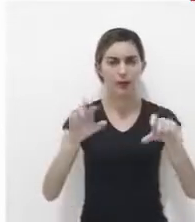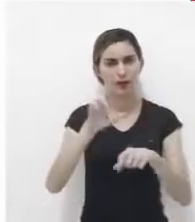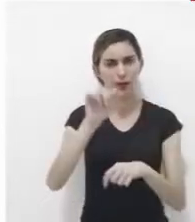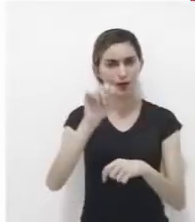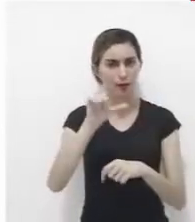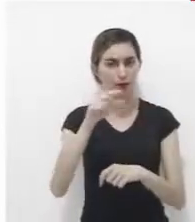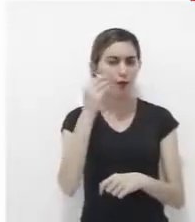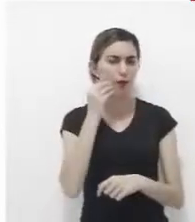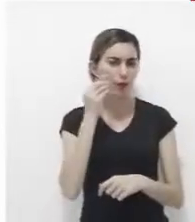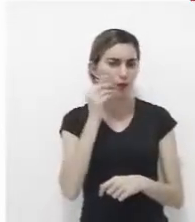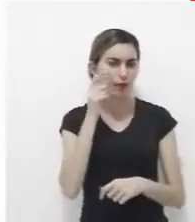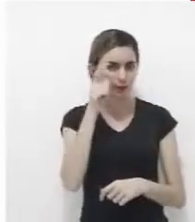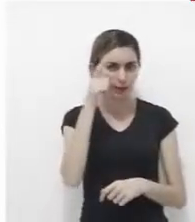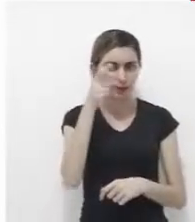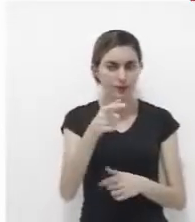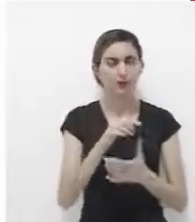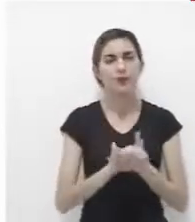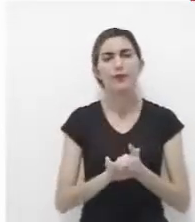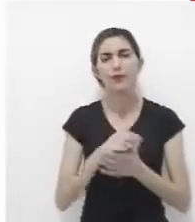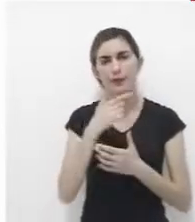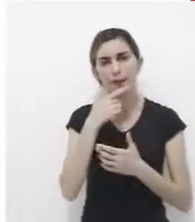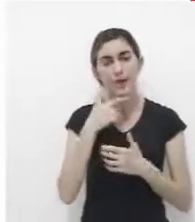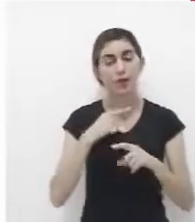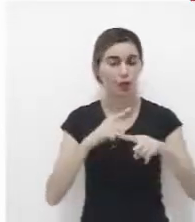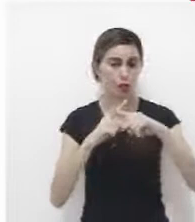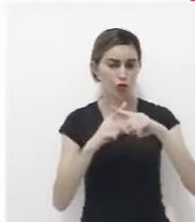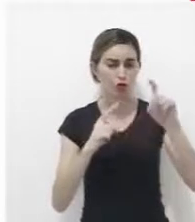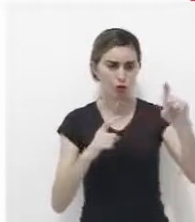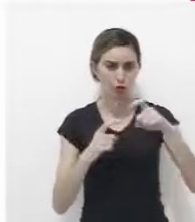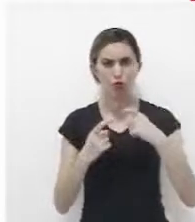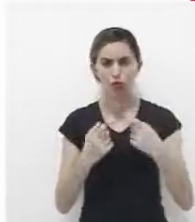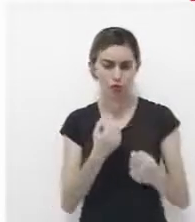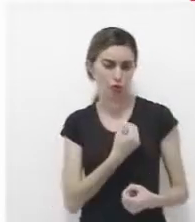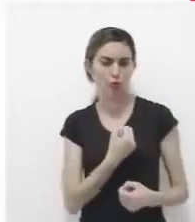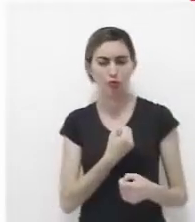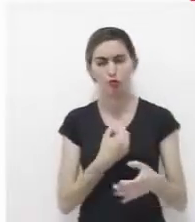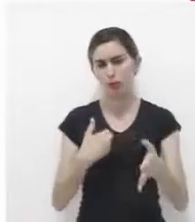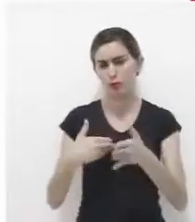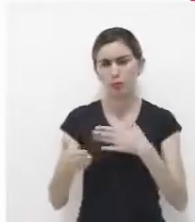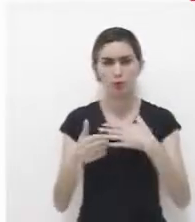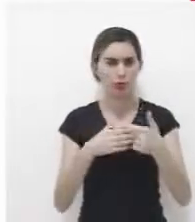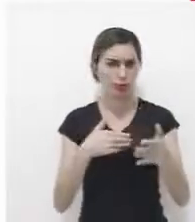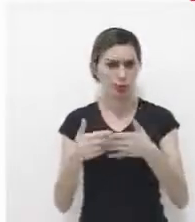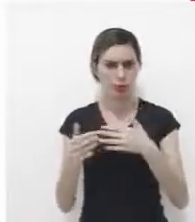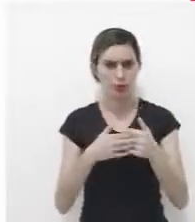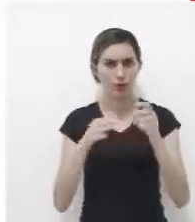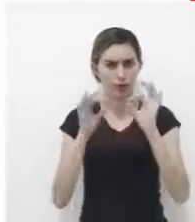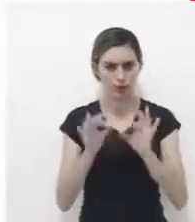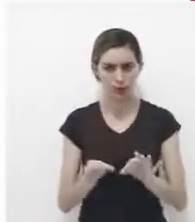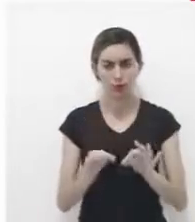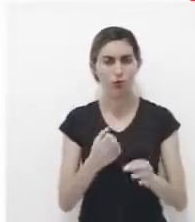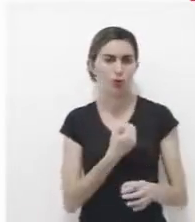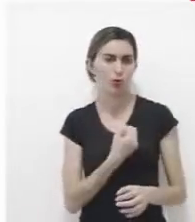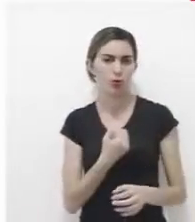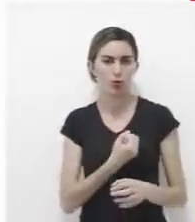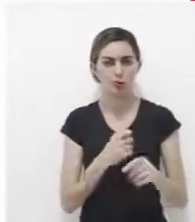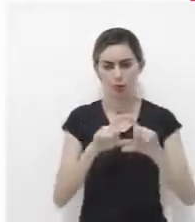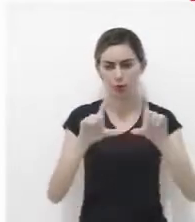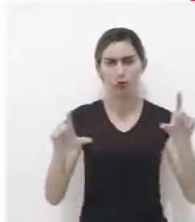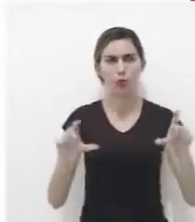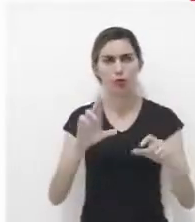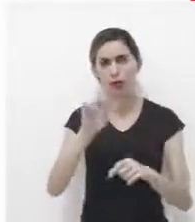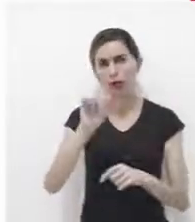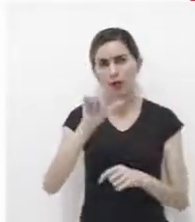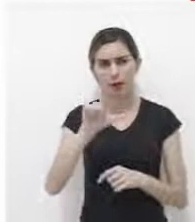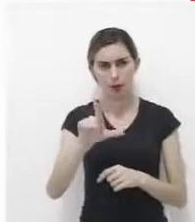na reta real. Veja que interessante. X é um número tal que, tá certo? É o